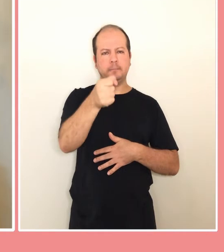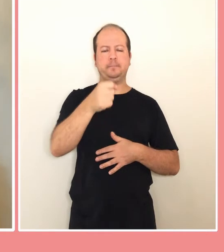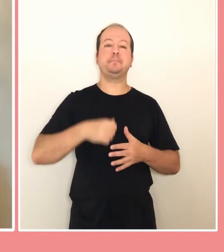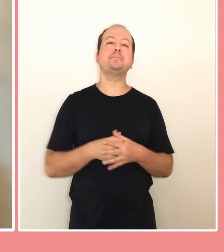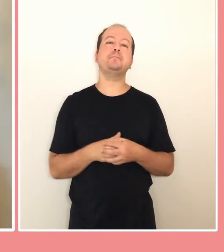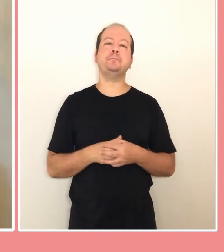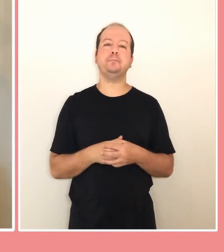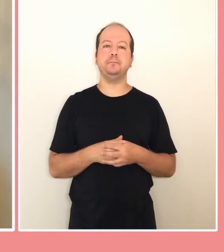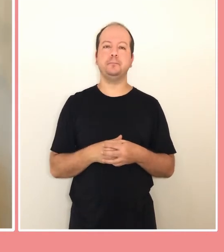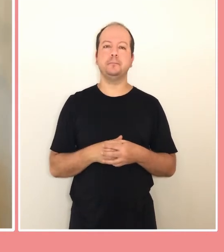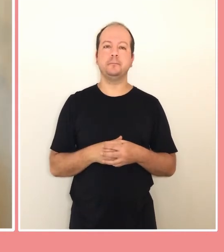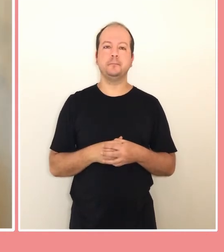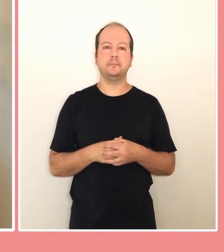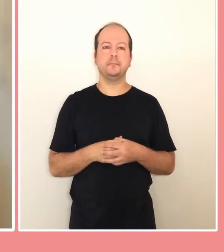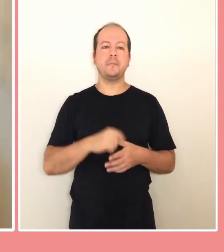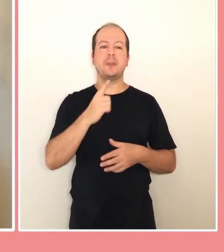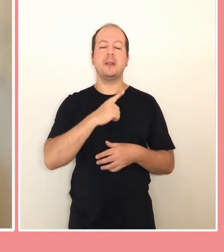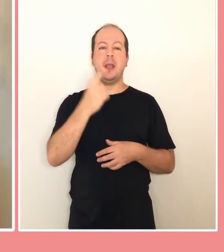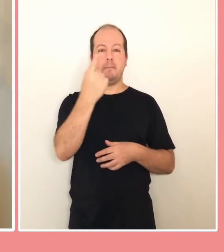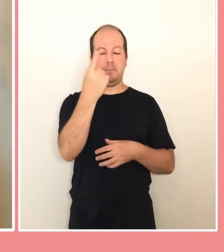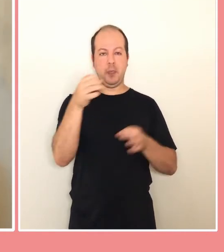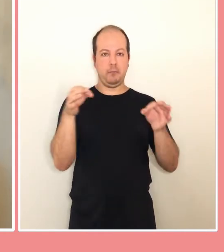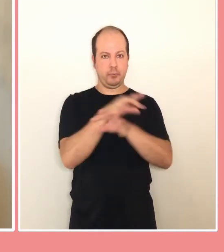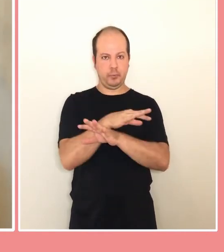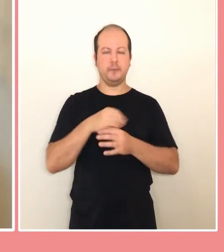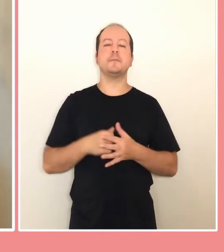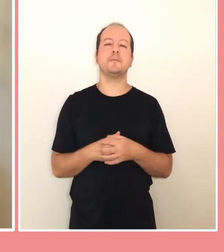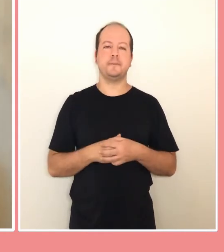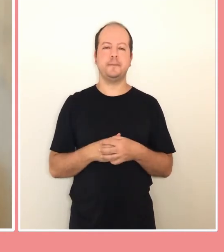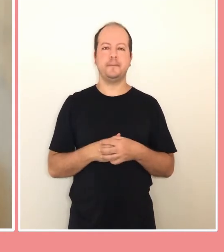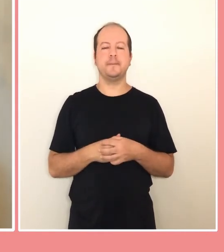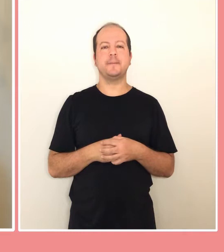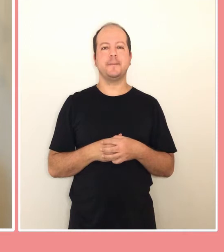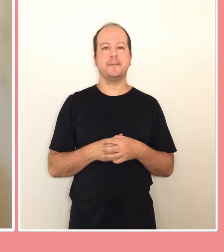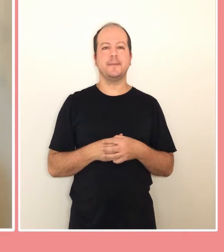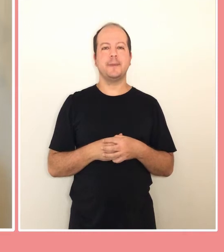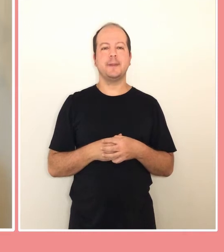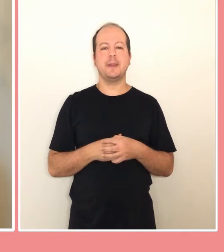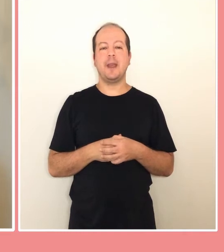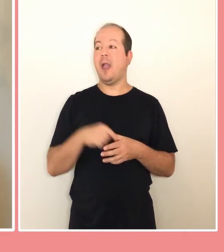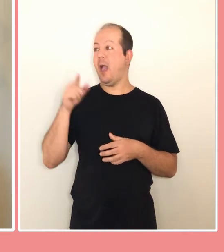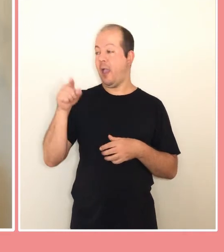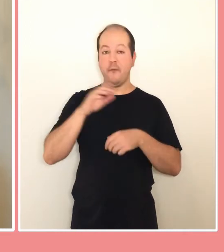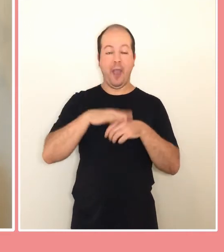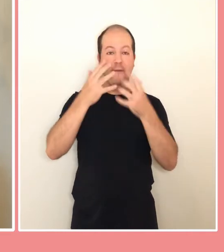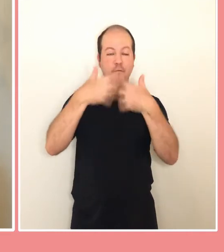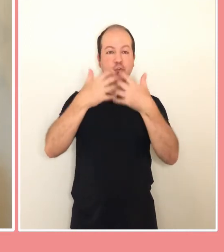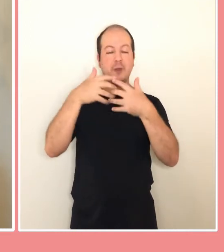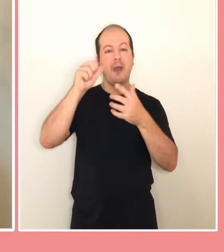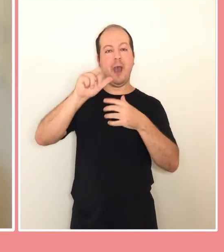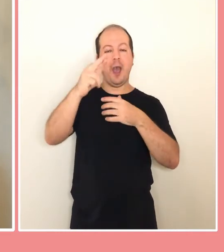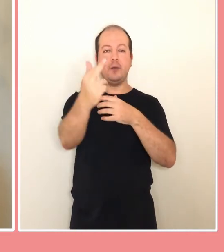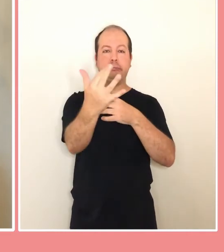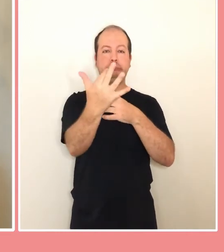Temos aqui essa primeira parte do dispositivo. É aqui que ele vai funcionar. O ar vai entrar.